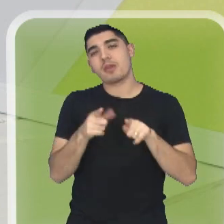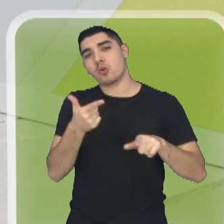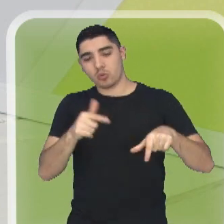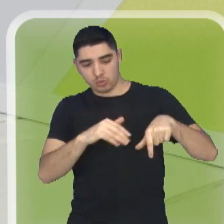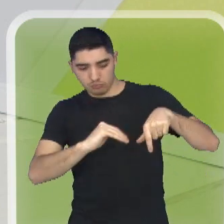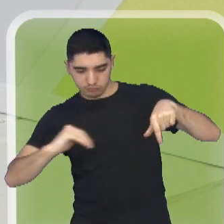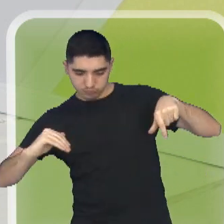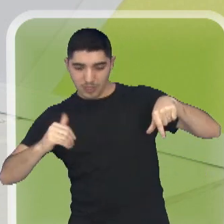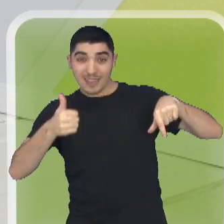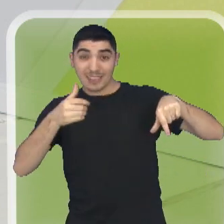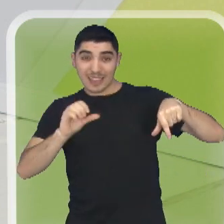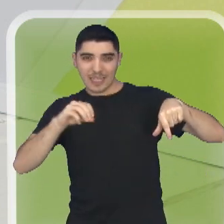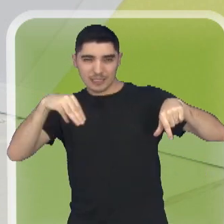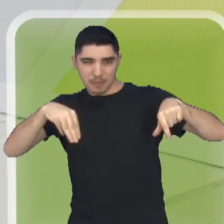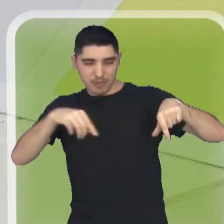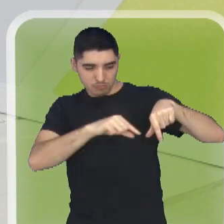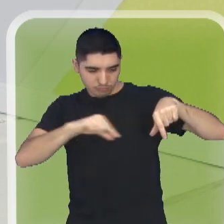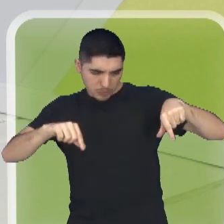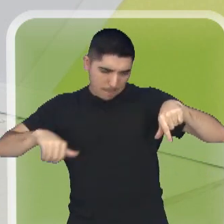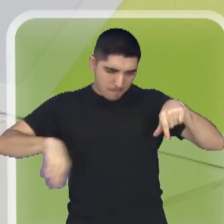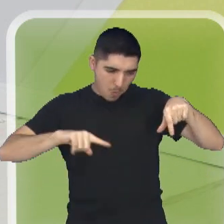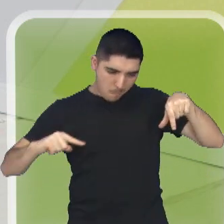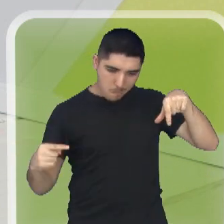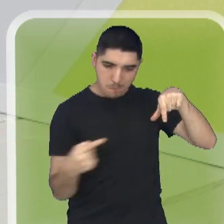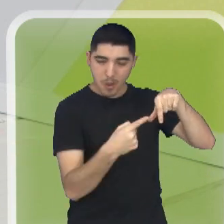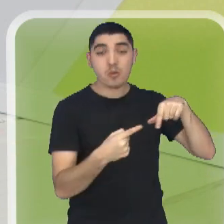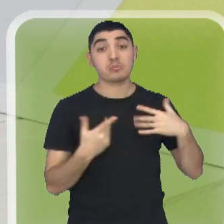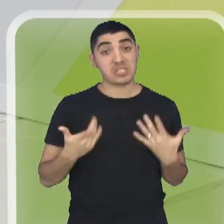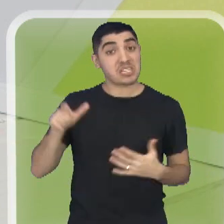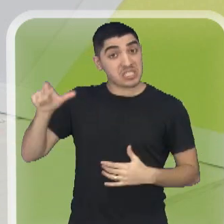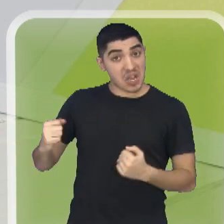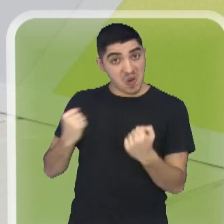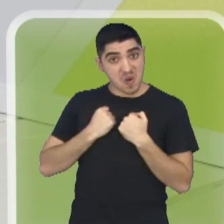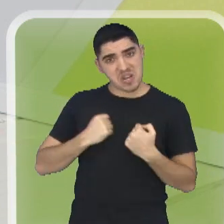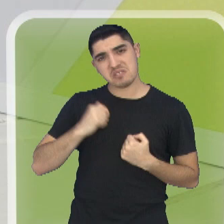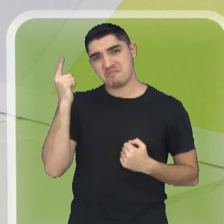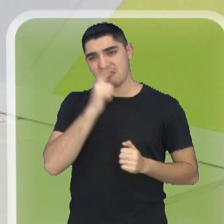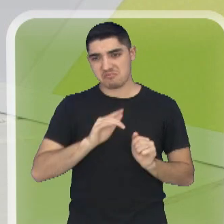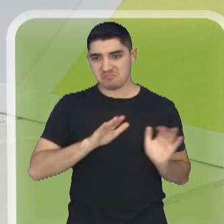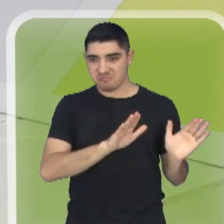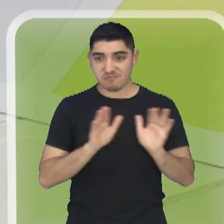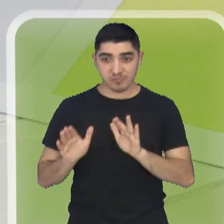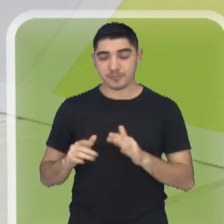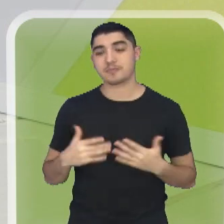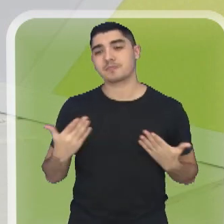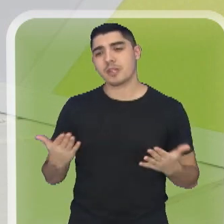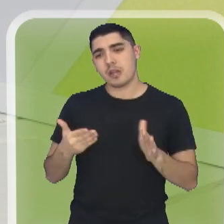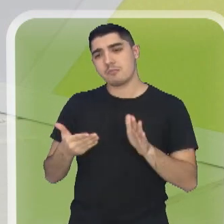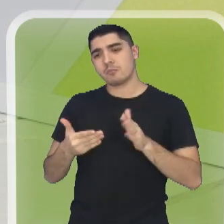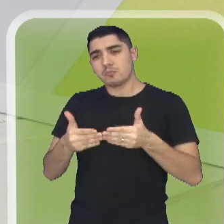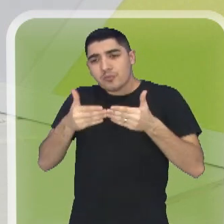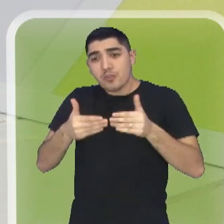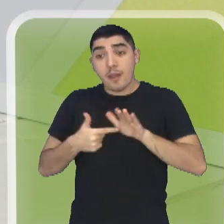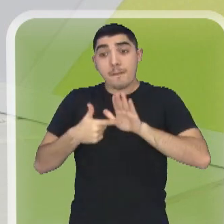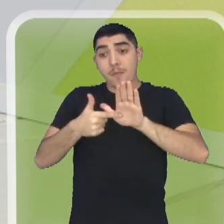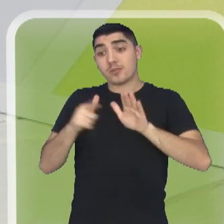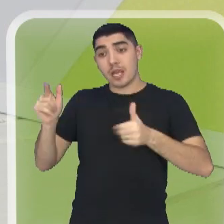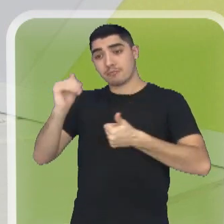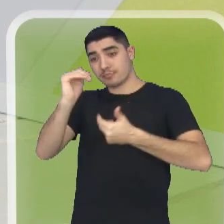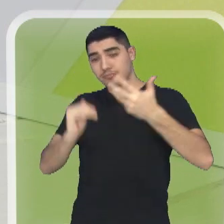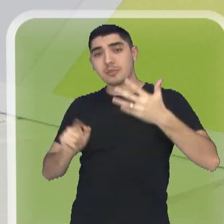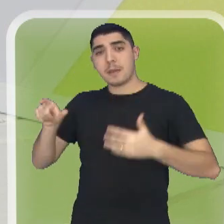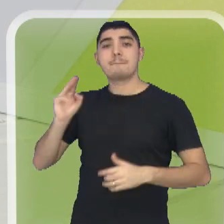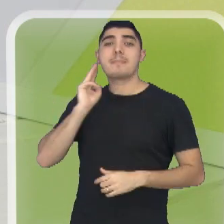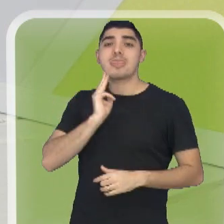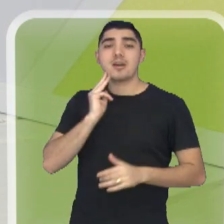que aconteceu, houve a troca e a goleira acabou fazendo a defesa a favor da equipe da ADF. Matheus, coloca pra gente aqui a classificação da Liga